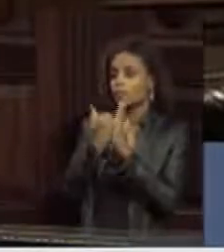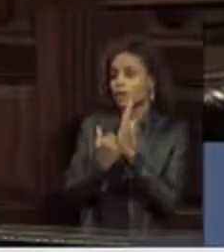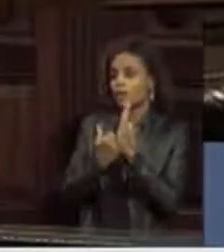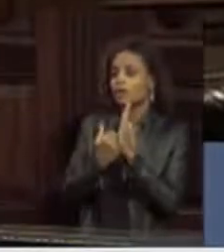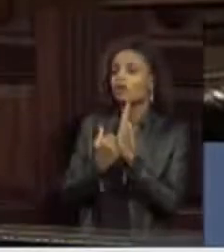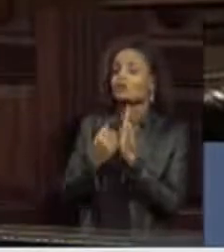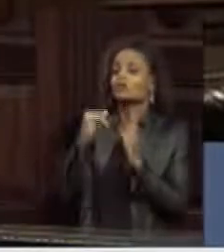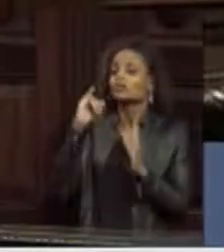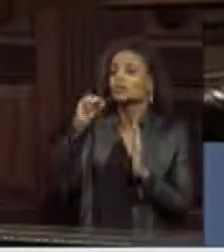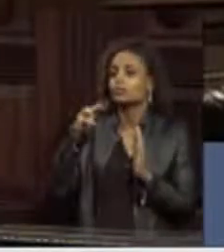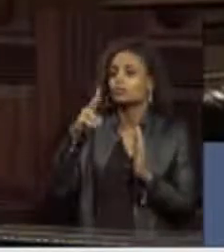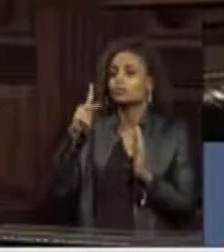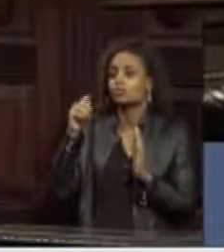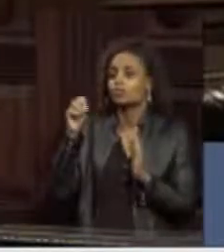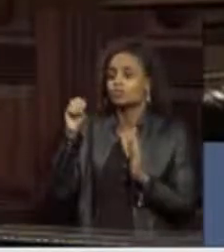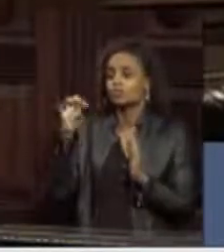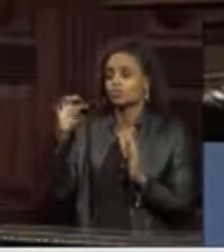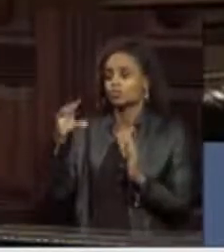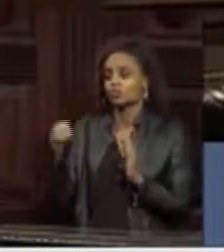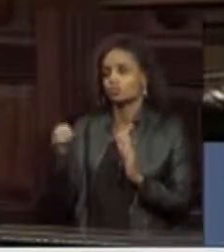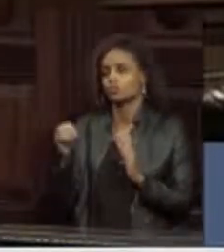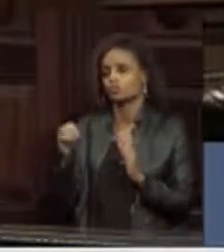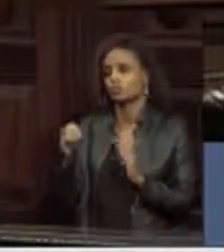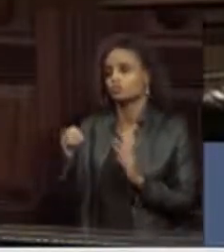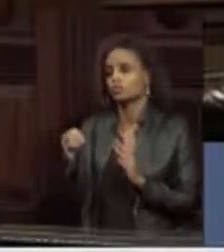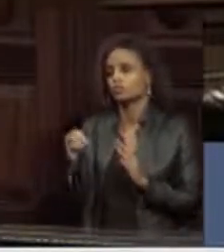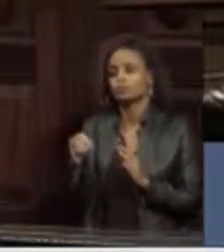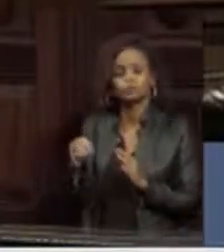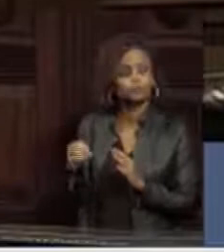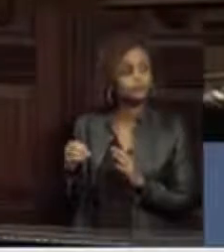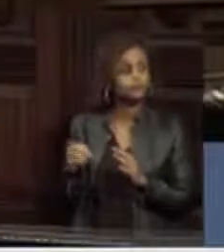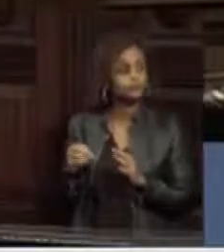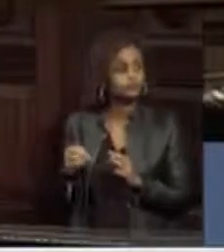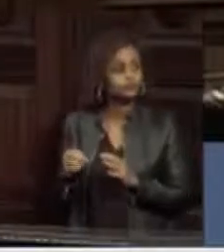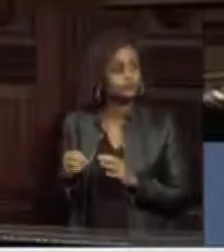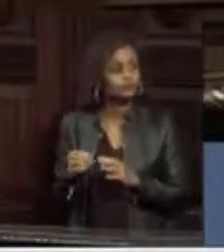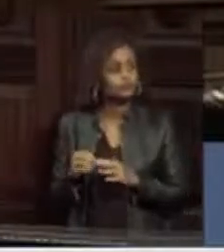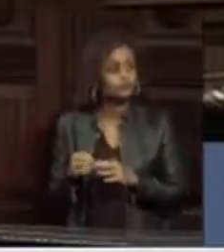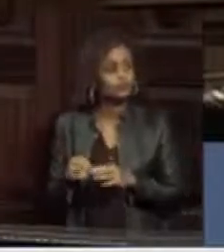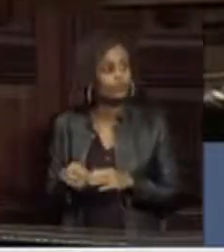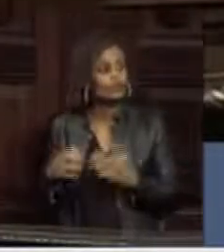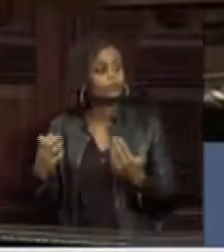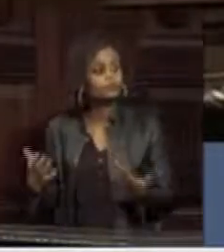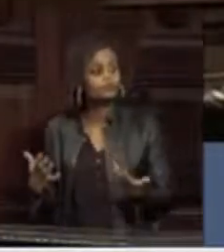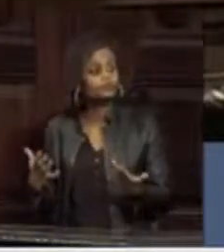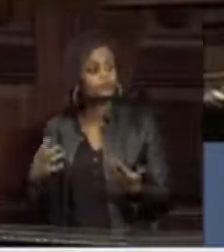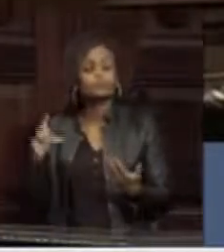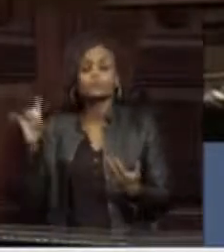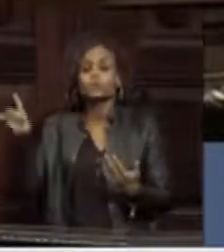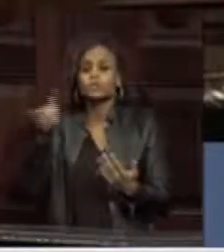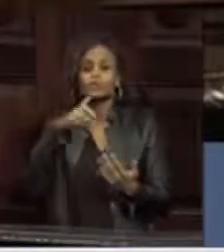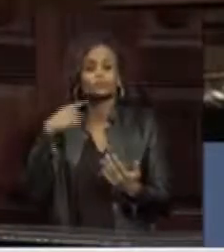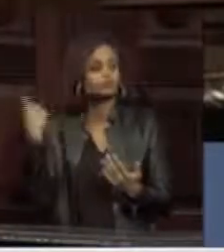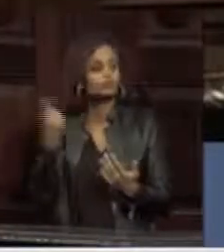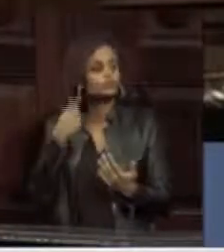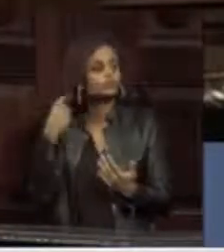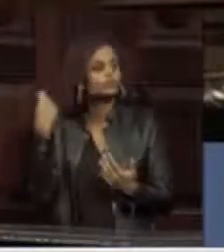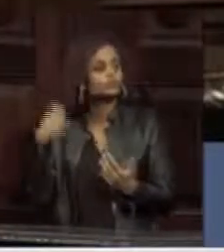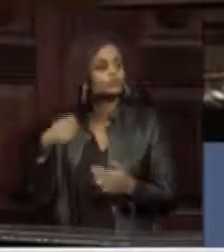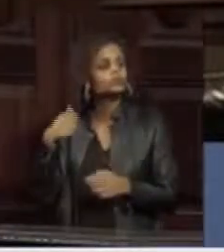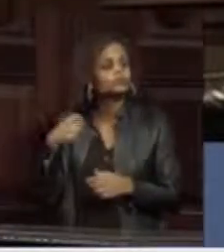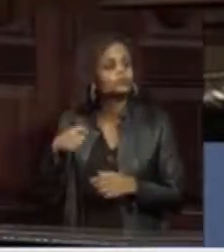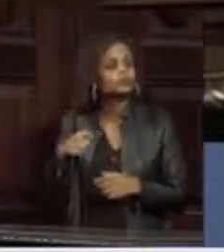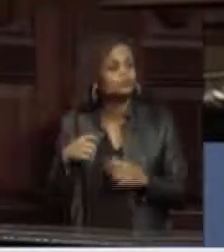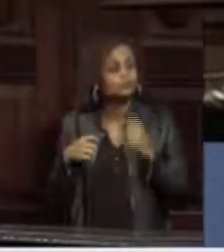para os nossos municípios. Há um consenso entre todos nós da necessidade de revitalização dos